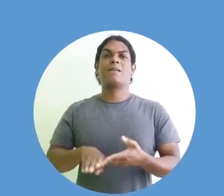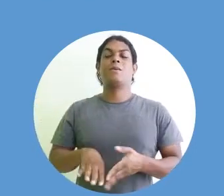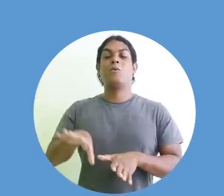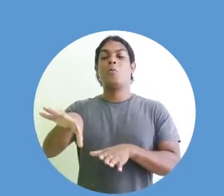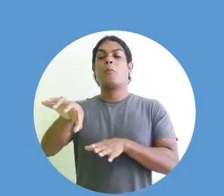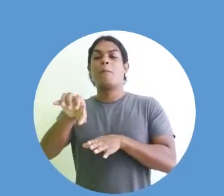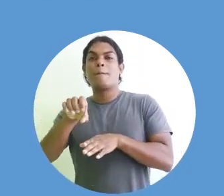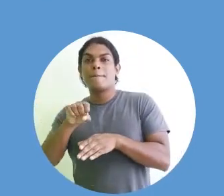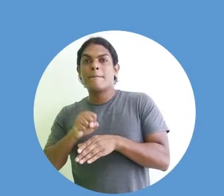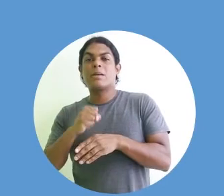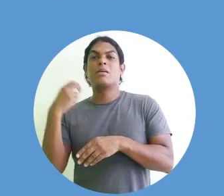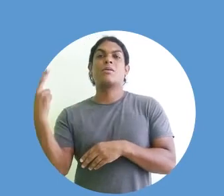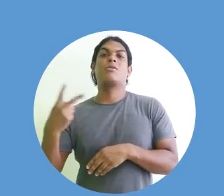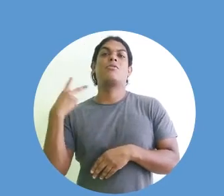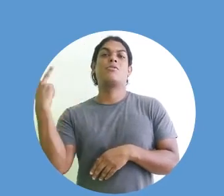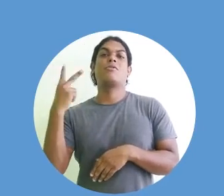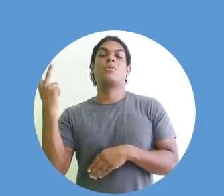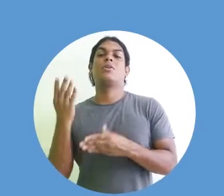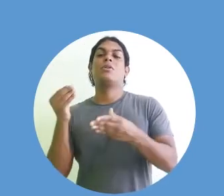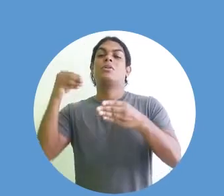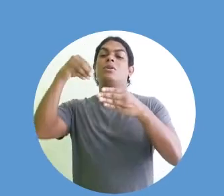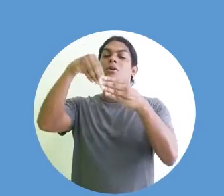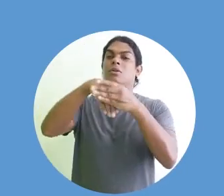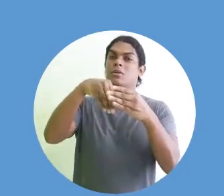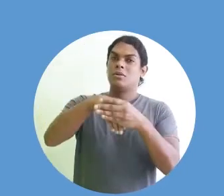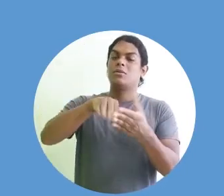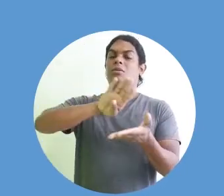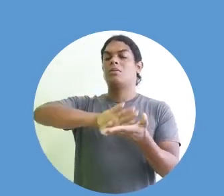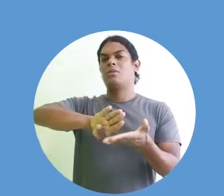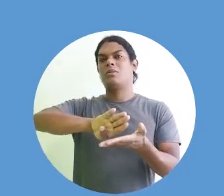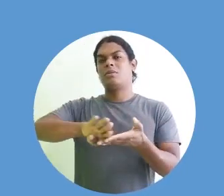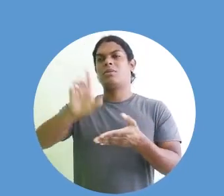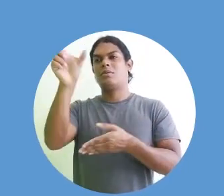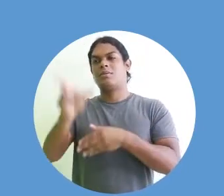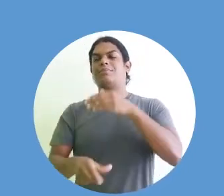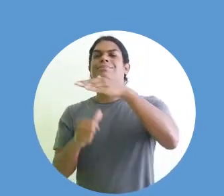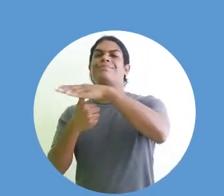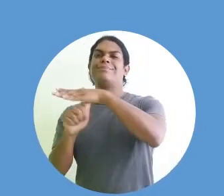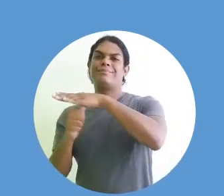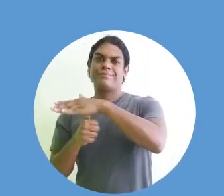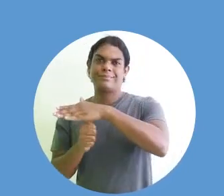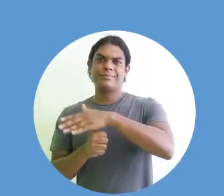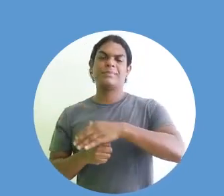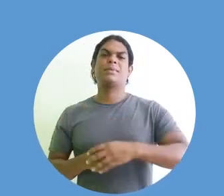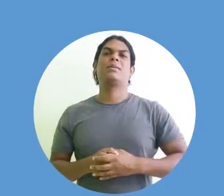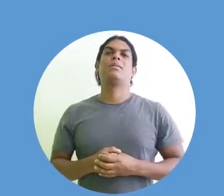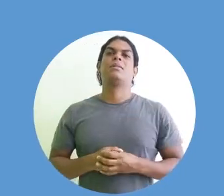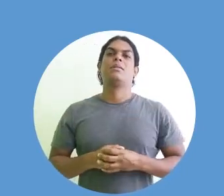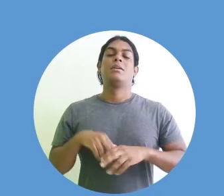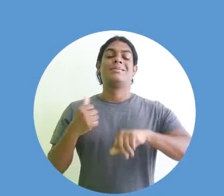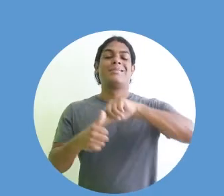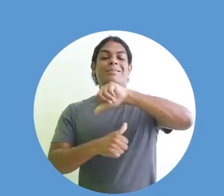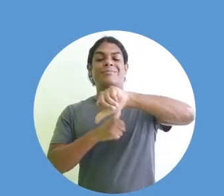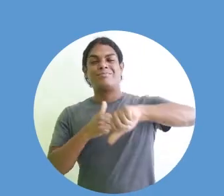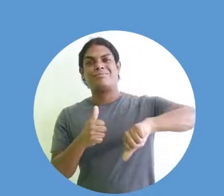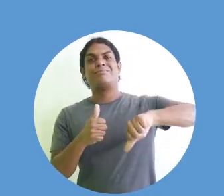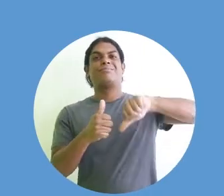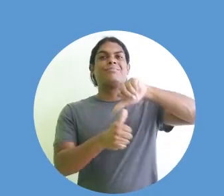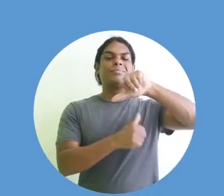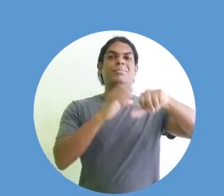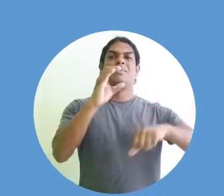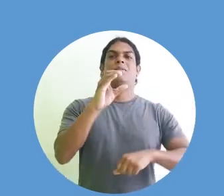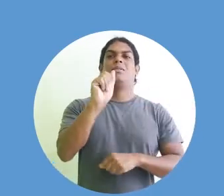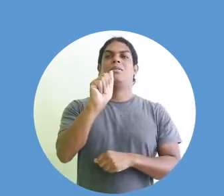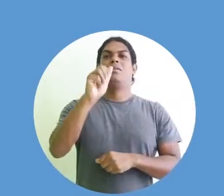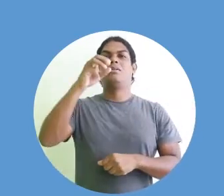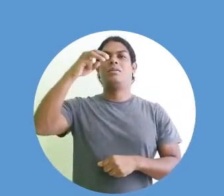venda e creditar na conta do exportador. E aí é quando acontece essa troca de câmbio, que é o fechamento do câmbio,